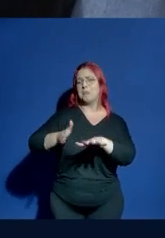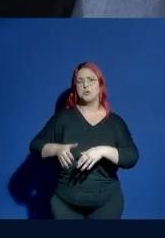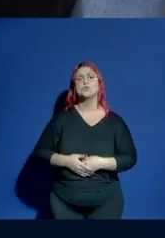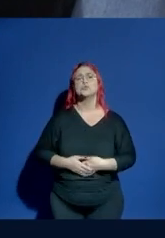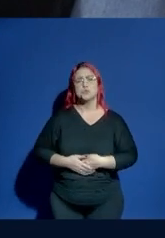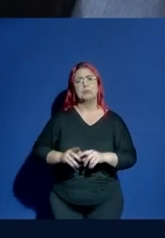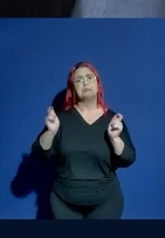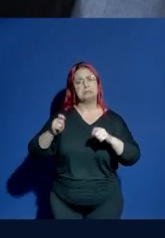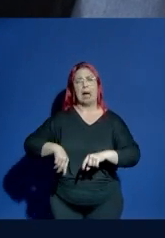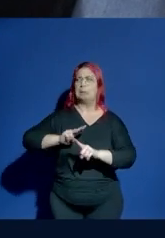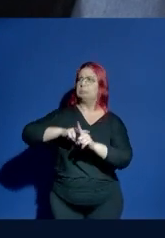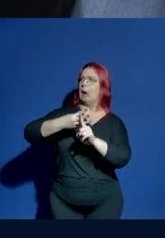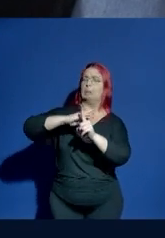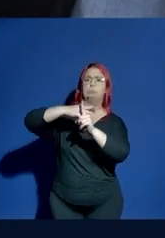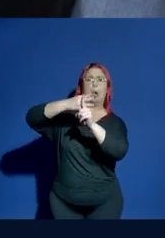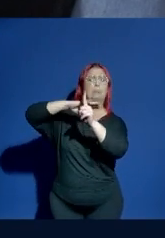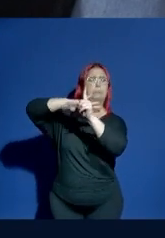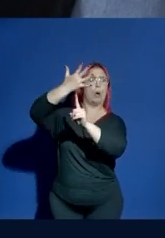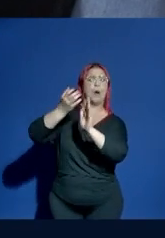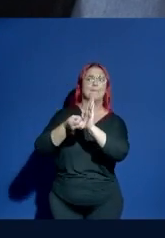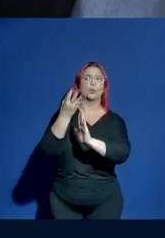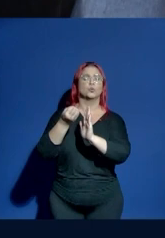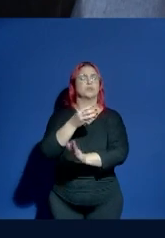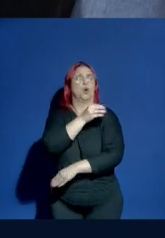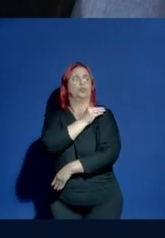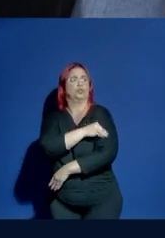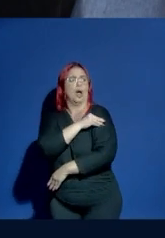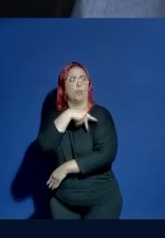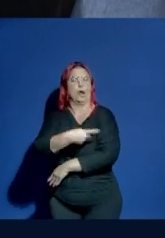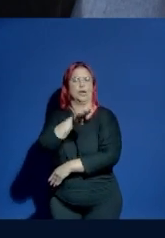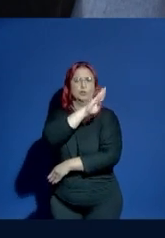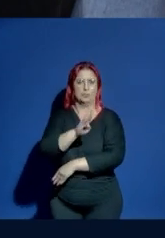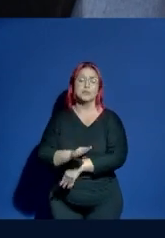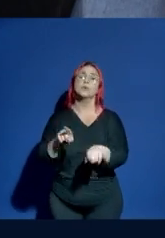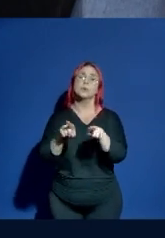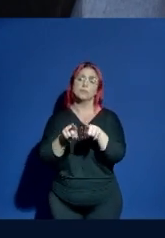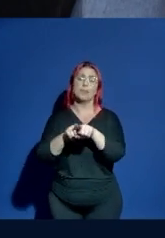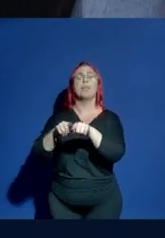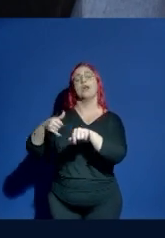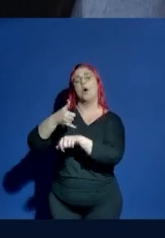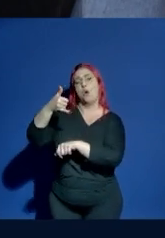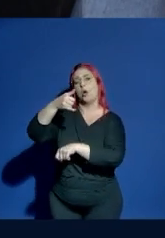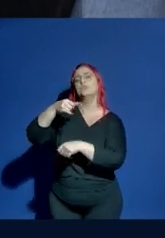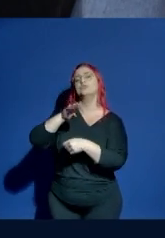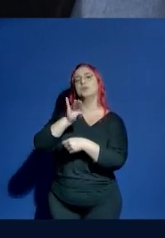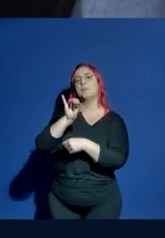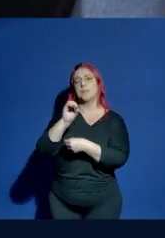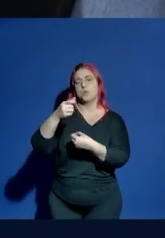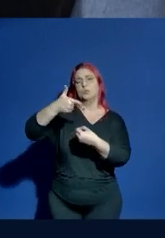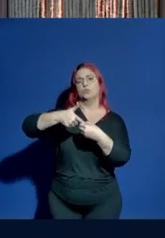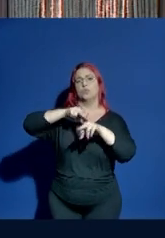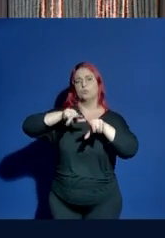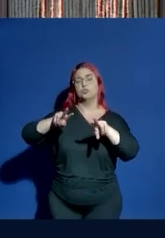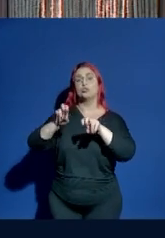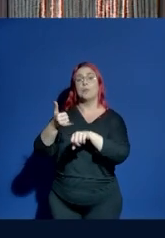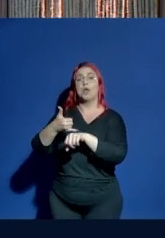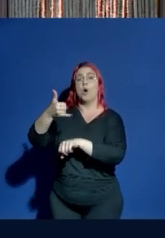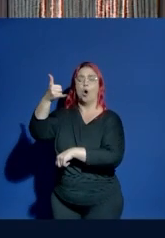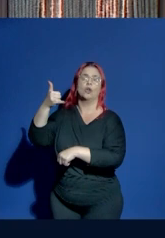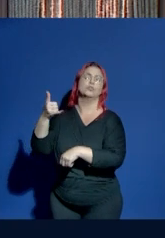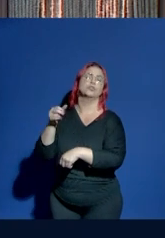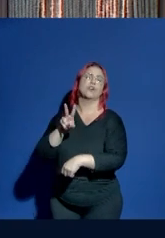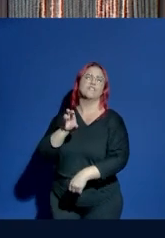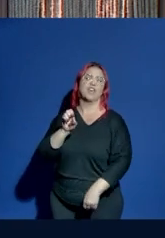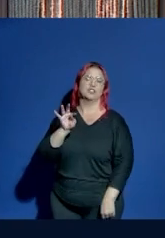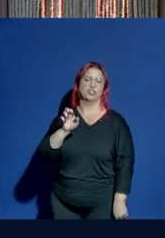poderia dobrar ou triplicar a produção de etanol brasileiro, assim como de óleos de biocombustíveis a partir de óleos vegetais. Então, um investimento